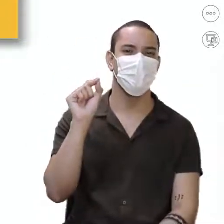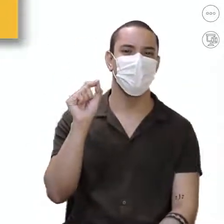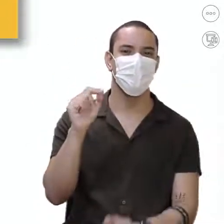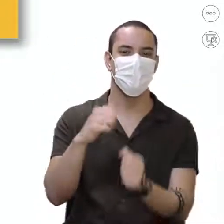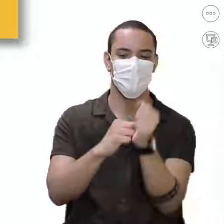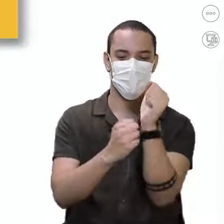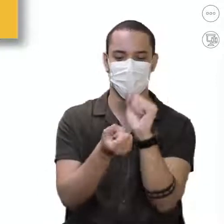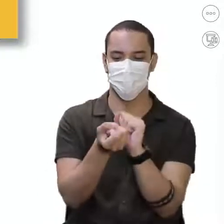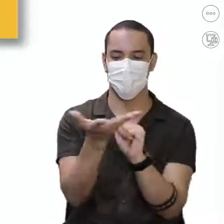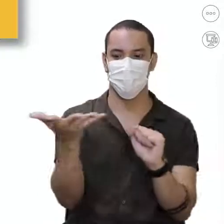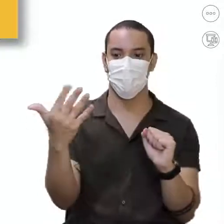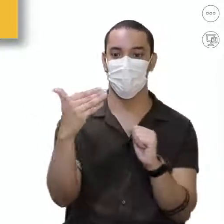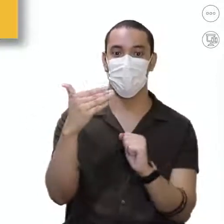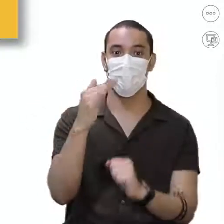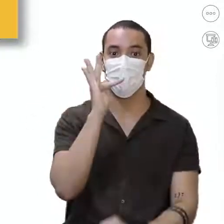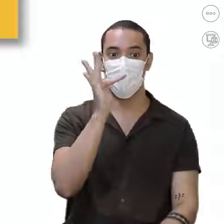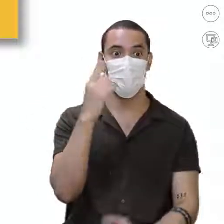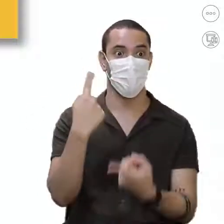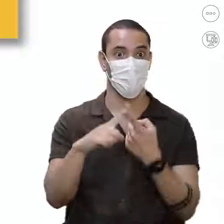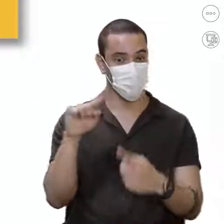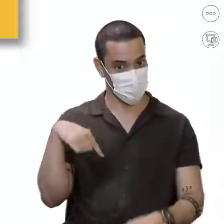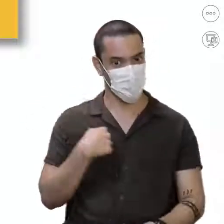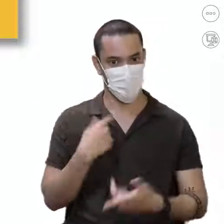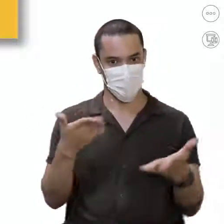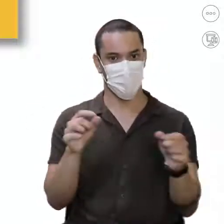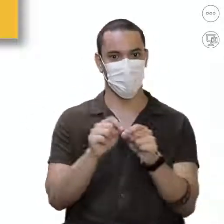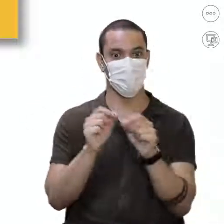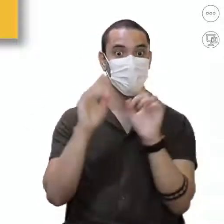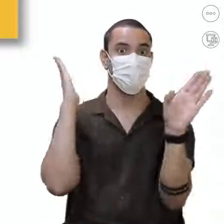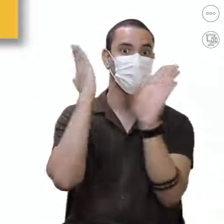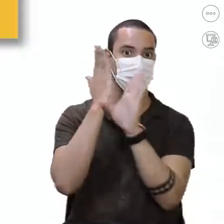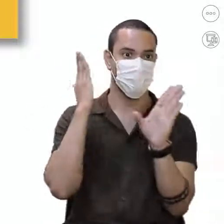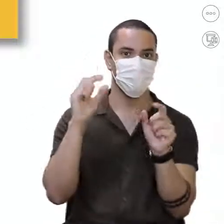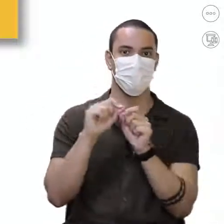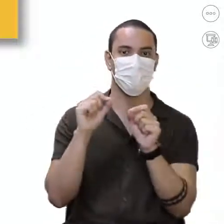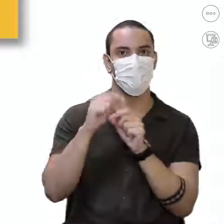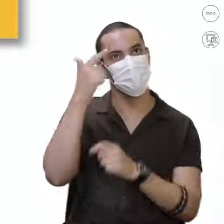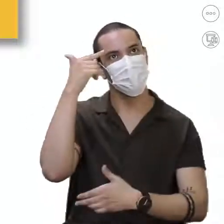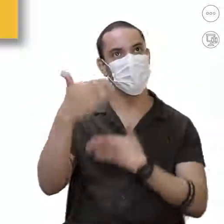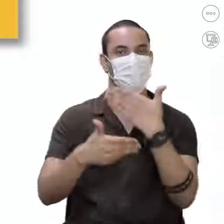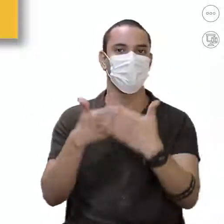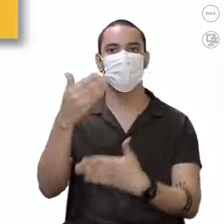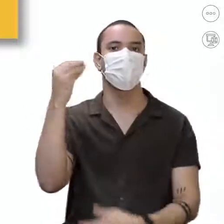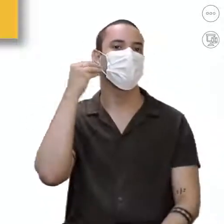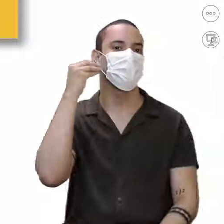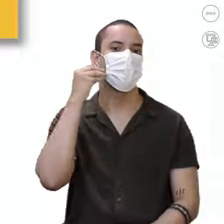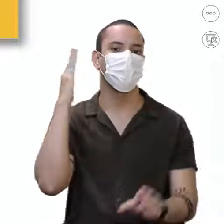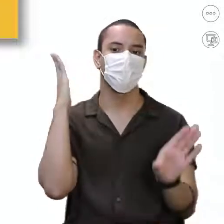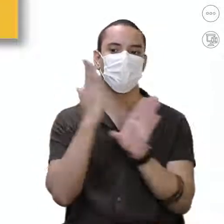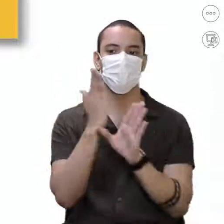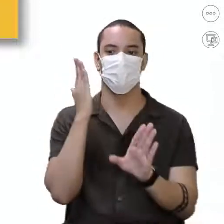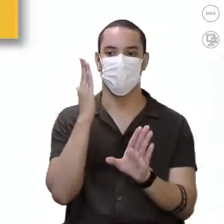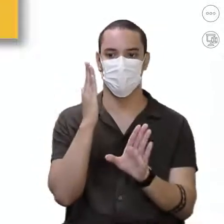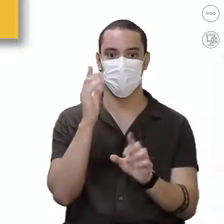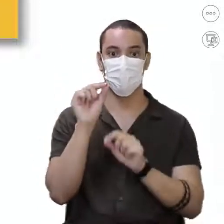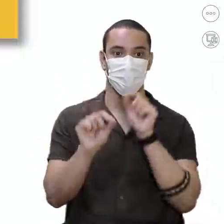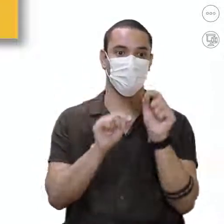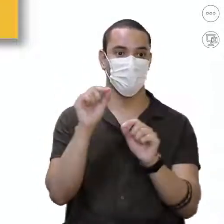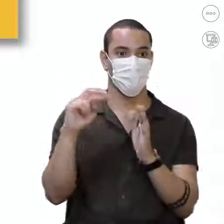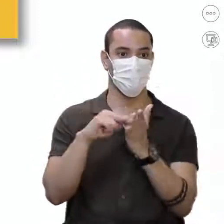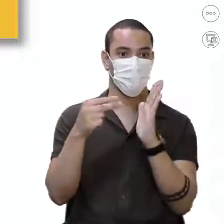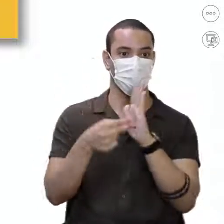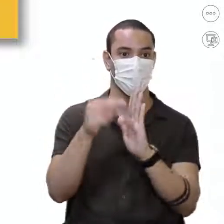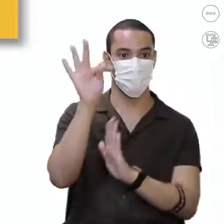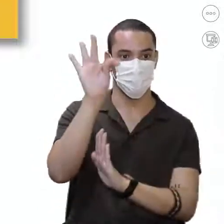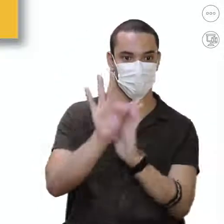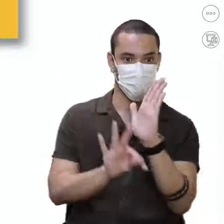aí adivinha o quê? Porque nós vamos fazer o quê? Adivinhar aqui as coisas. Fazer esse processo de tentar descobrir do que se trata um